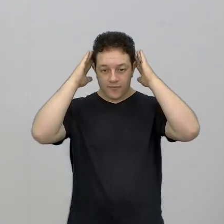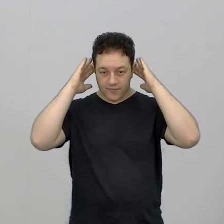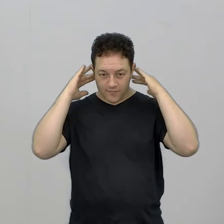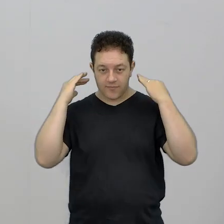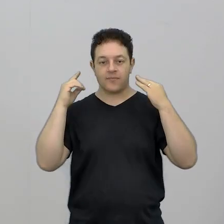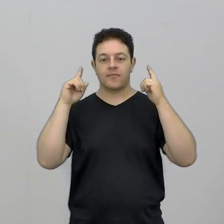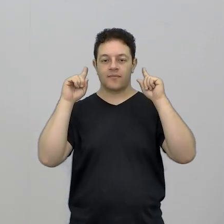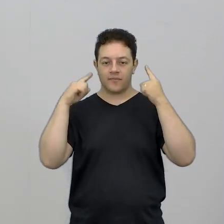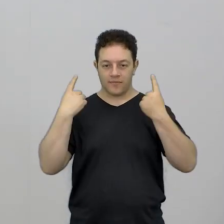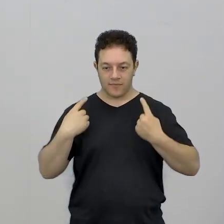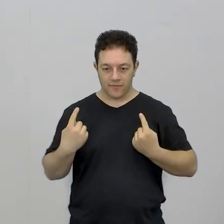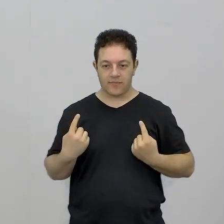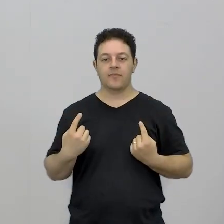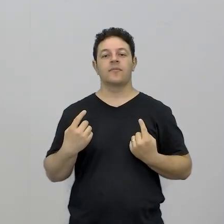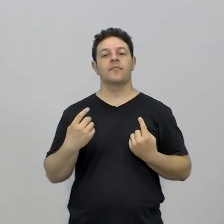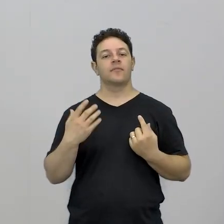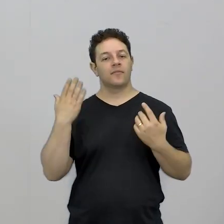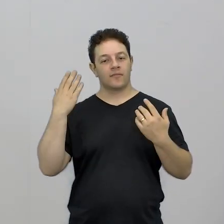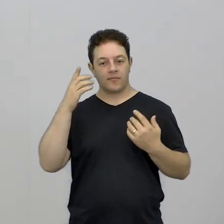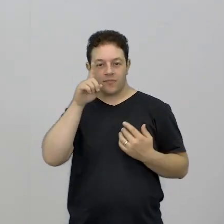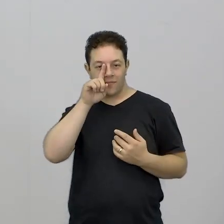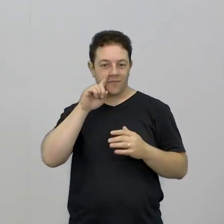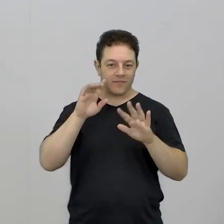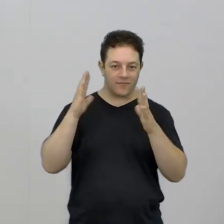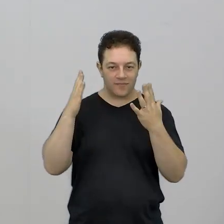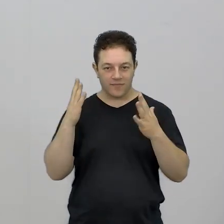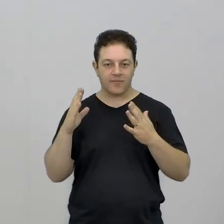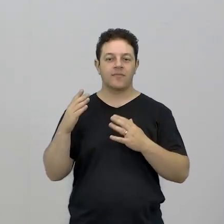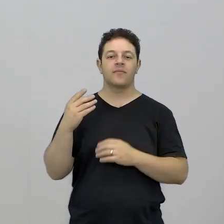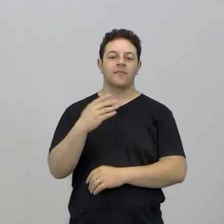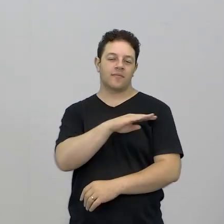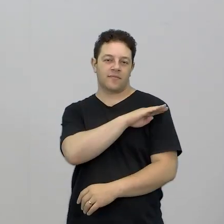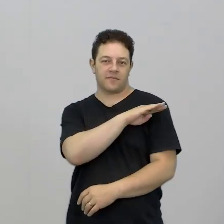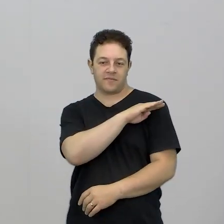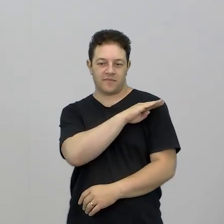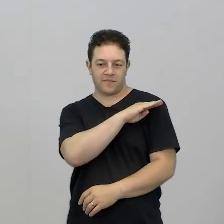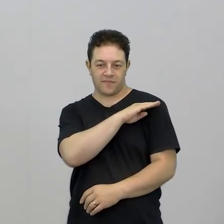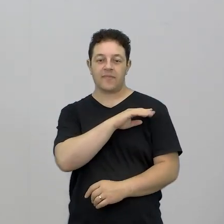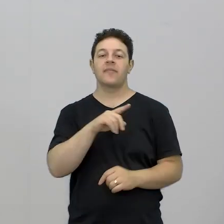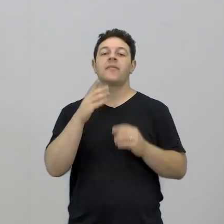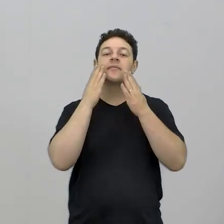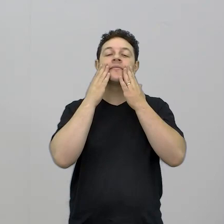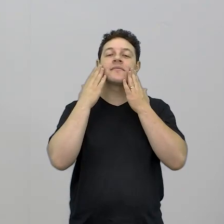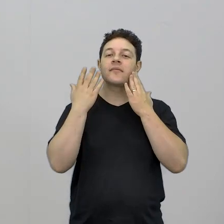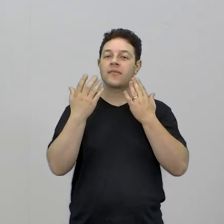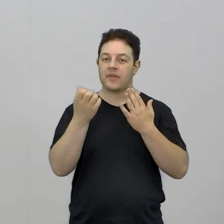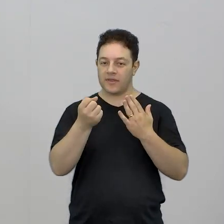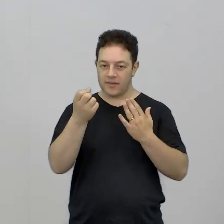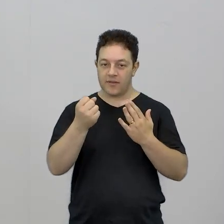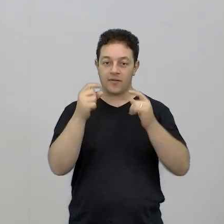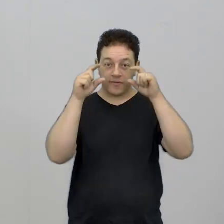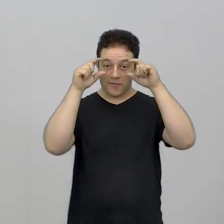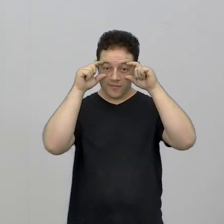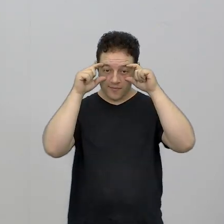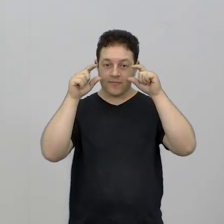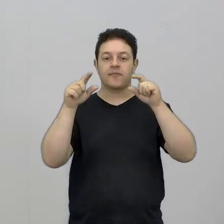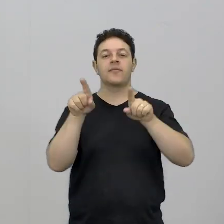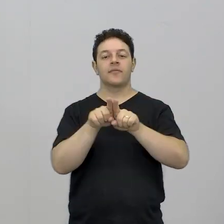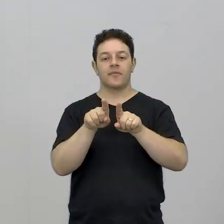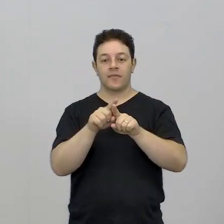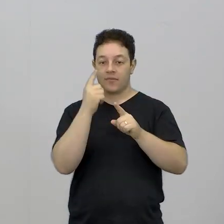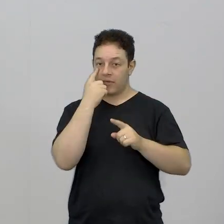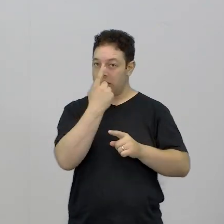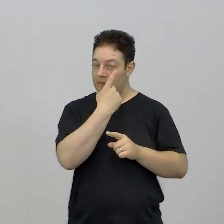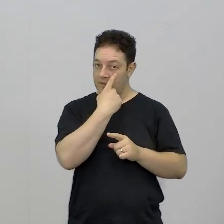cabelos encaracolados, louros, né? Na altura aqui dos ombros, pele clara, uso óculos, tenho os